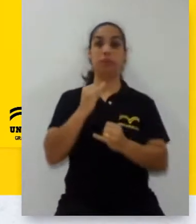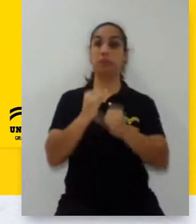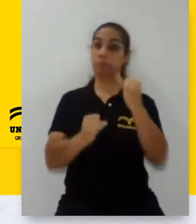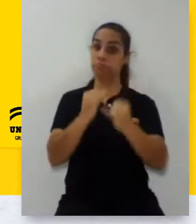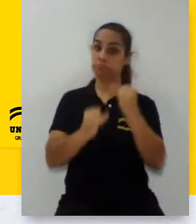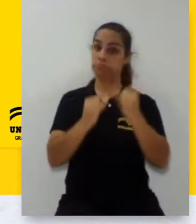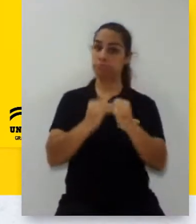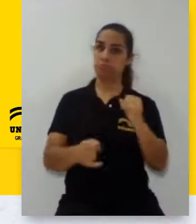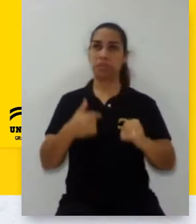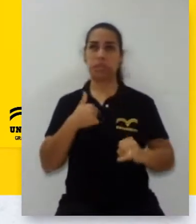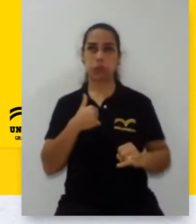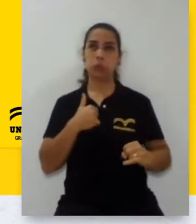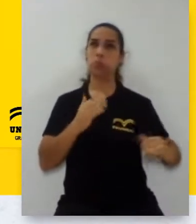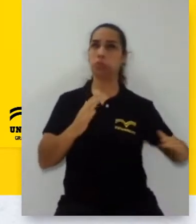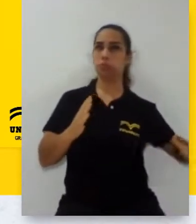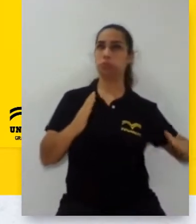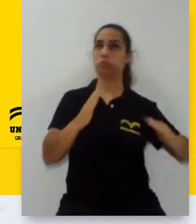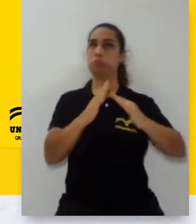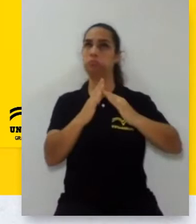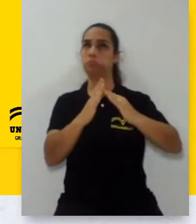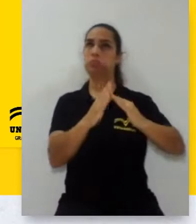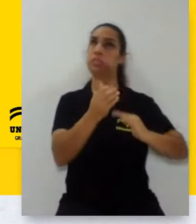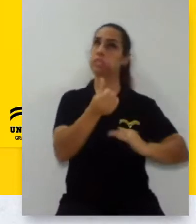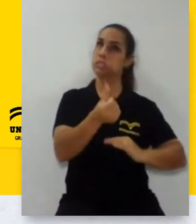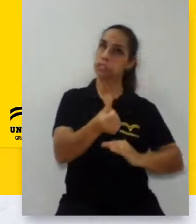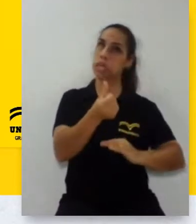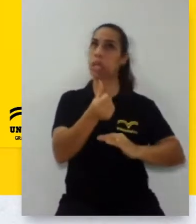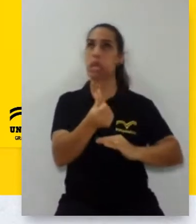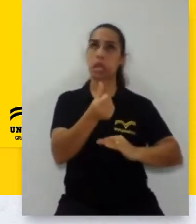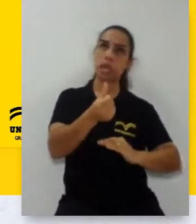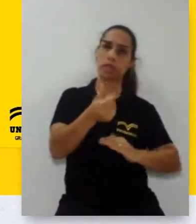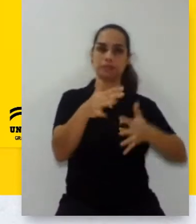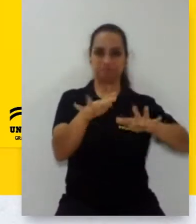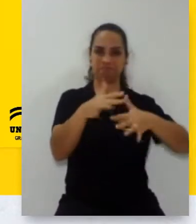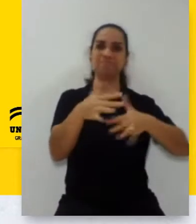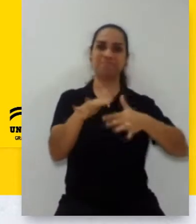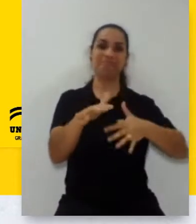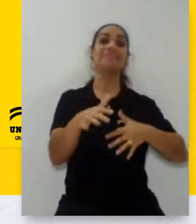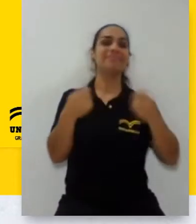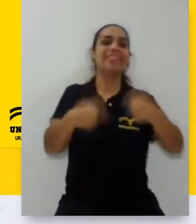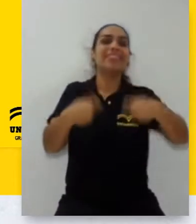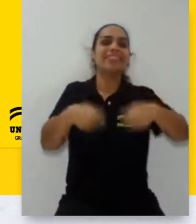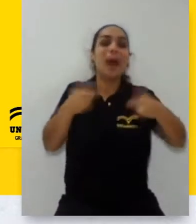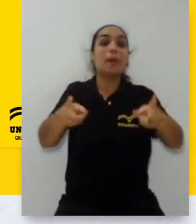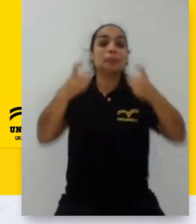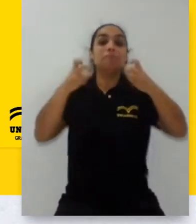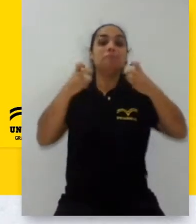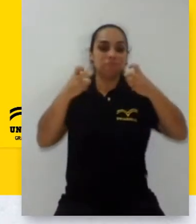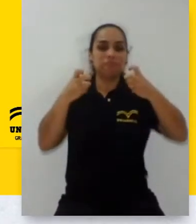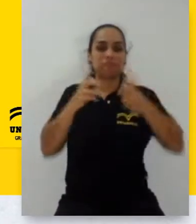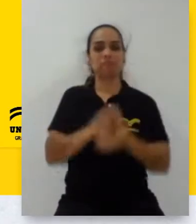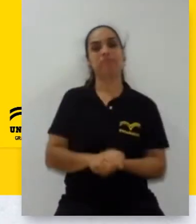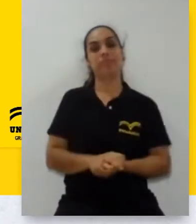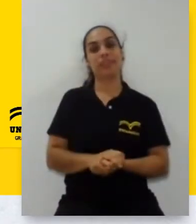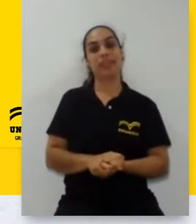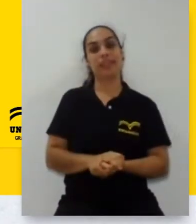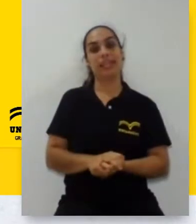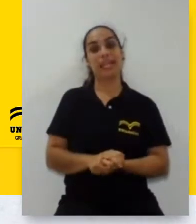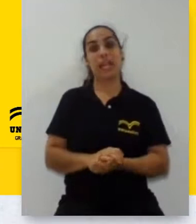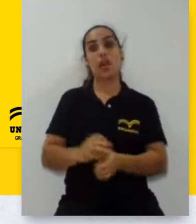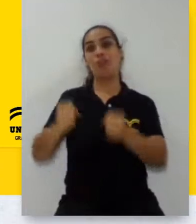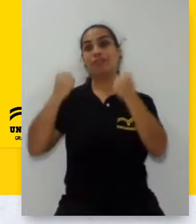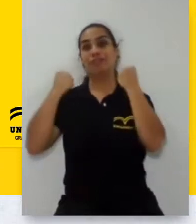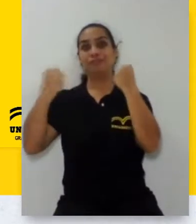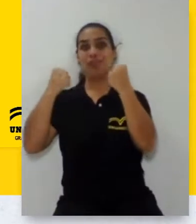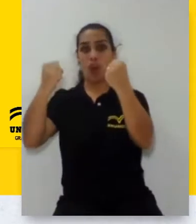é uma maneira bem fácil de controlar a intensidade do exercício. E exercícios intensos, daí, são 75 minutos por semana, a